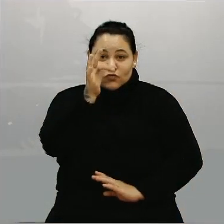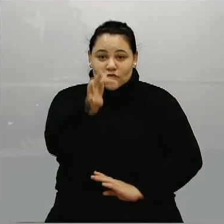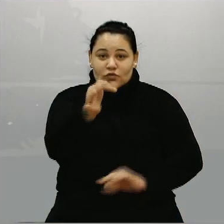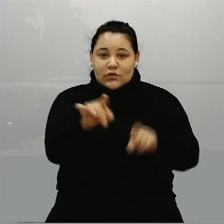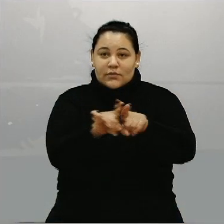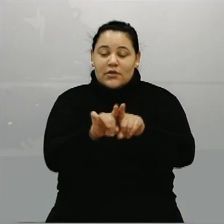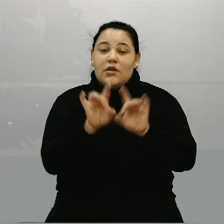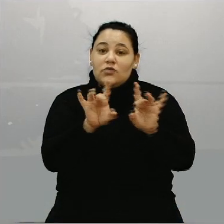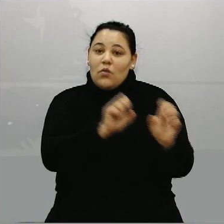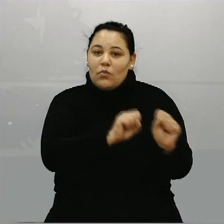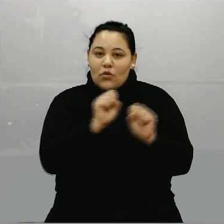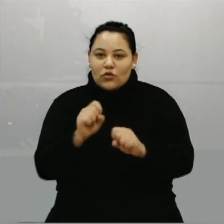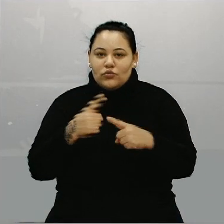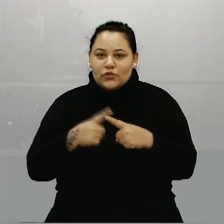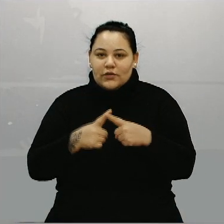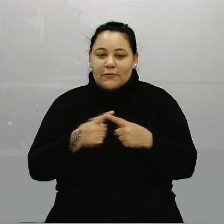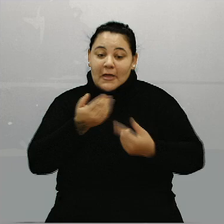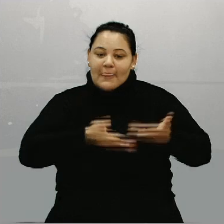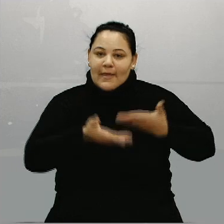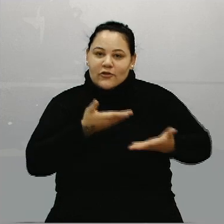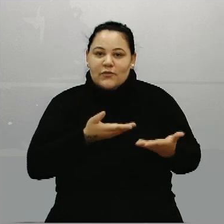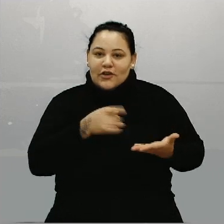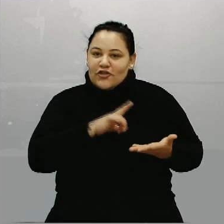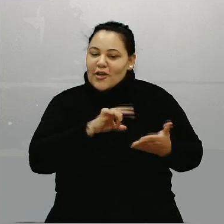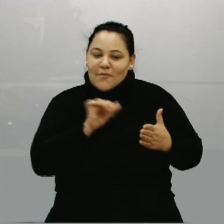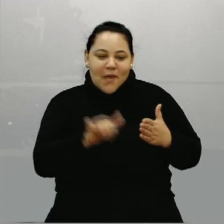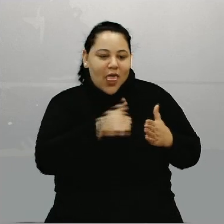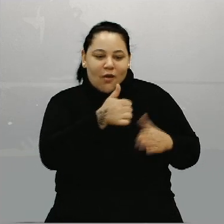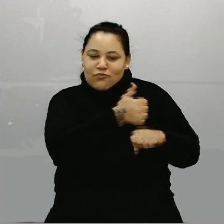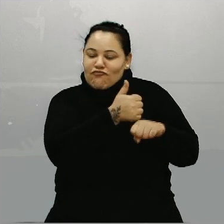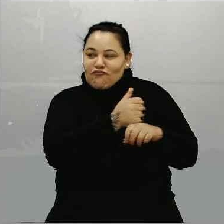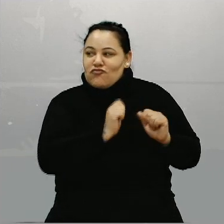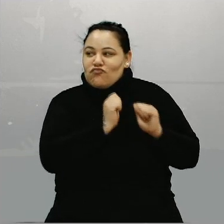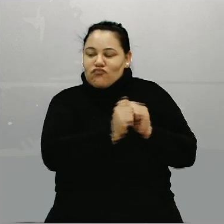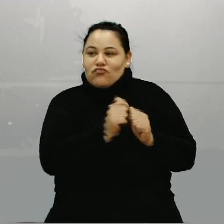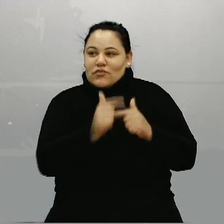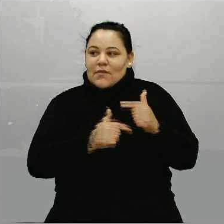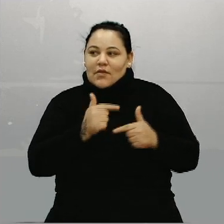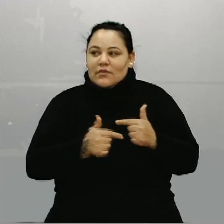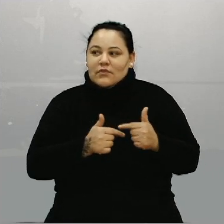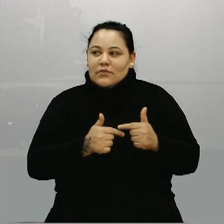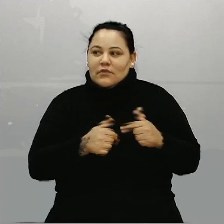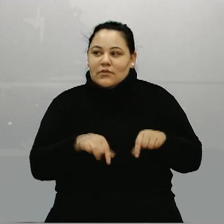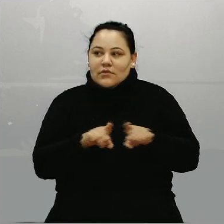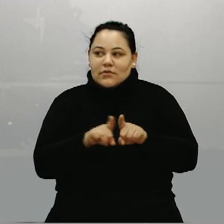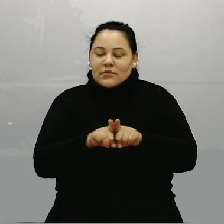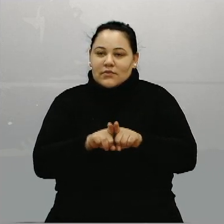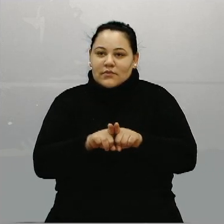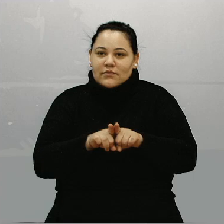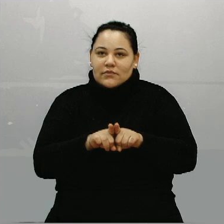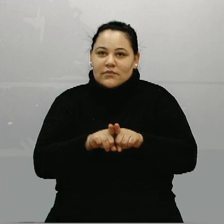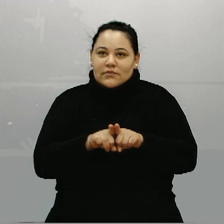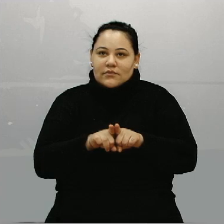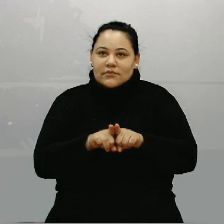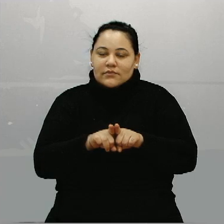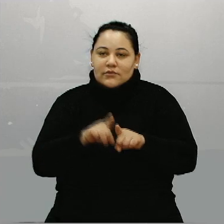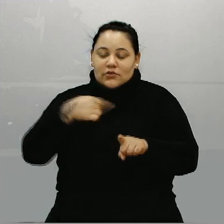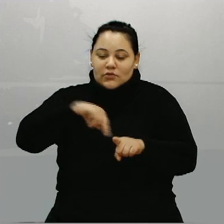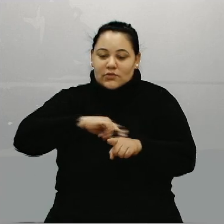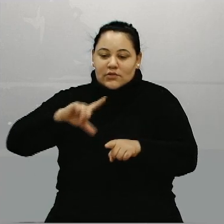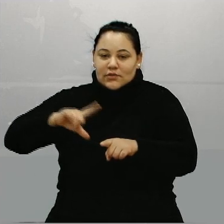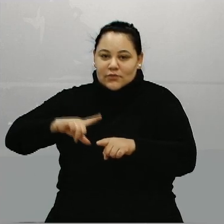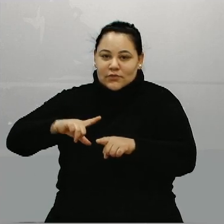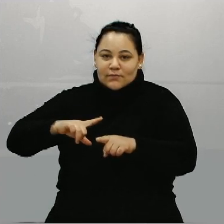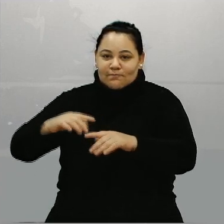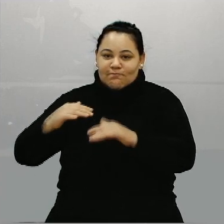atendimentos só são possíveis porque nós temos os melhores dos nossos lados e também em razão dos equipamentos que nós temos para fazer os atendimentos. Mas